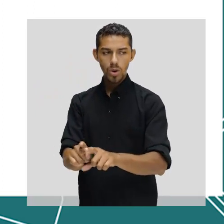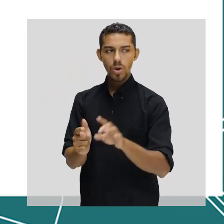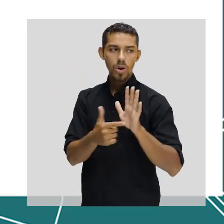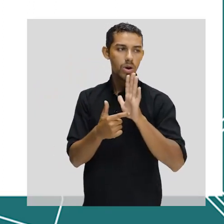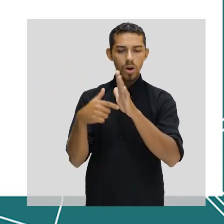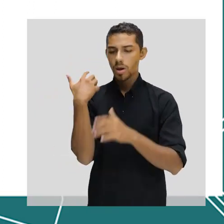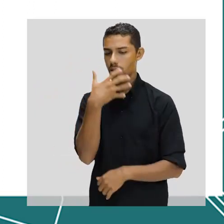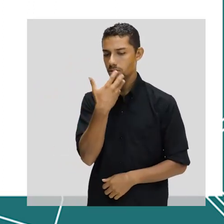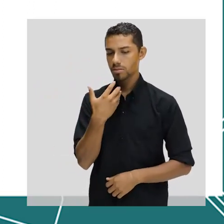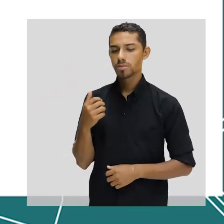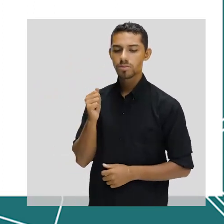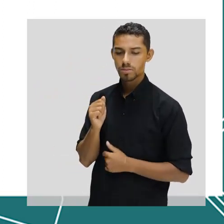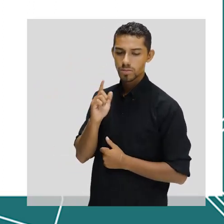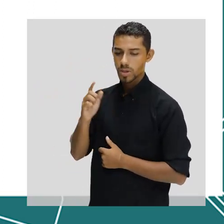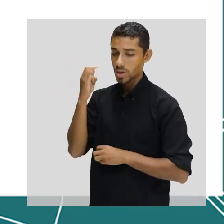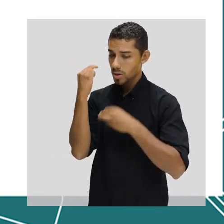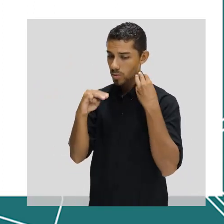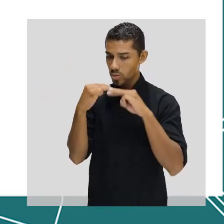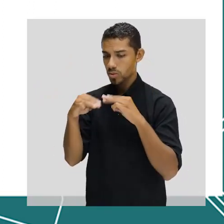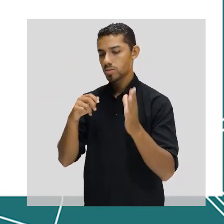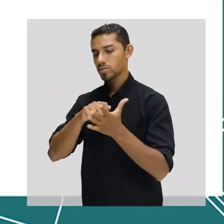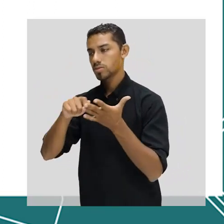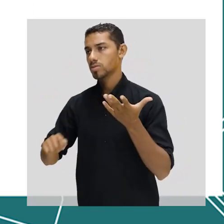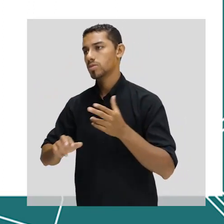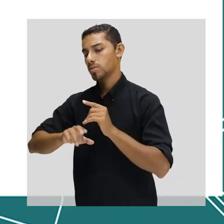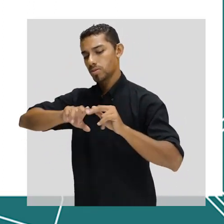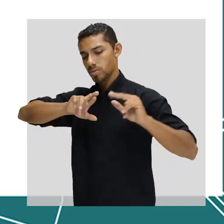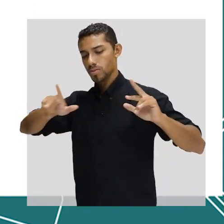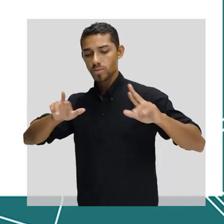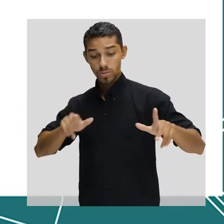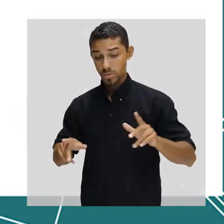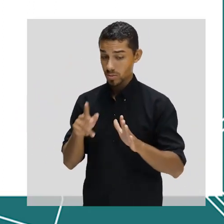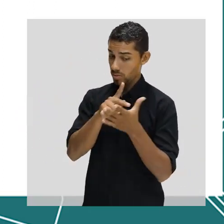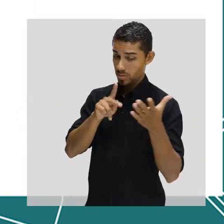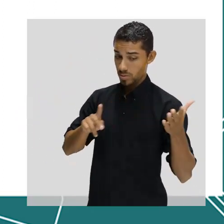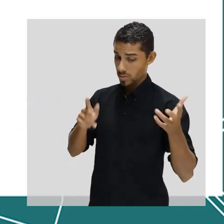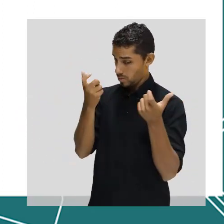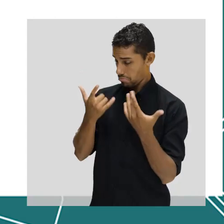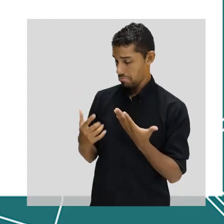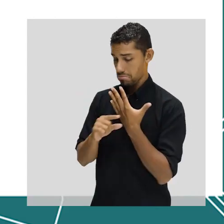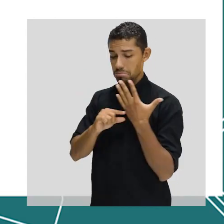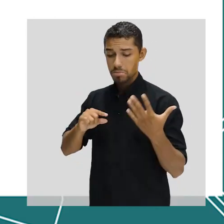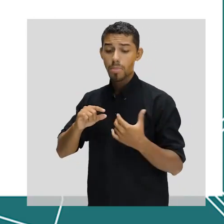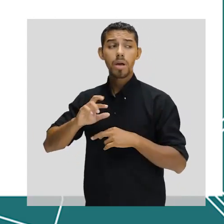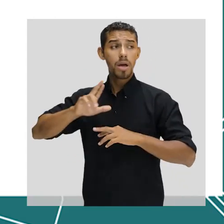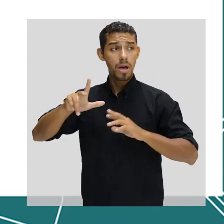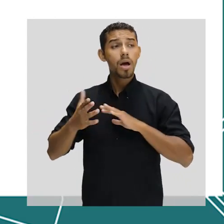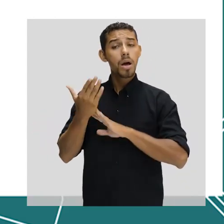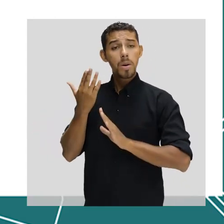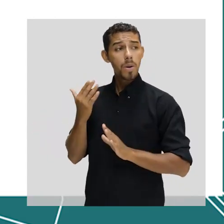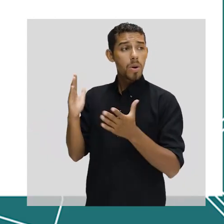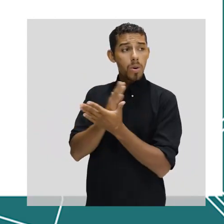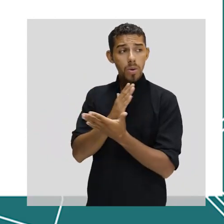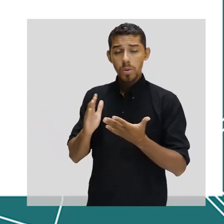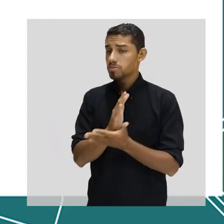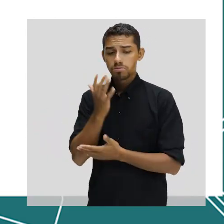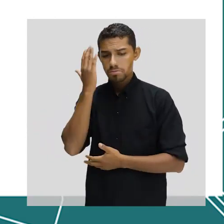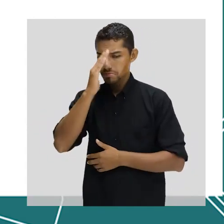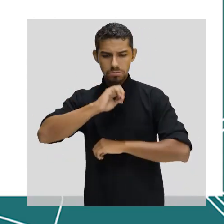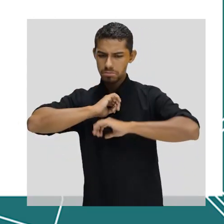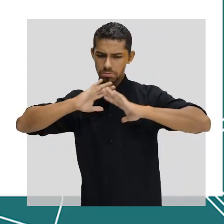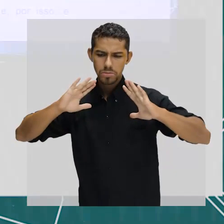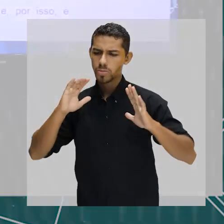cultural da humanidade. Quando foi isso, professor? 2019. Nós somos patrimônio do mundo, para ter uma noção do nível de importância. Os casumbás são as figuras